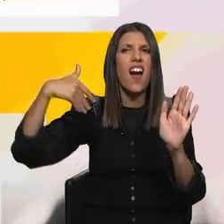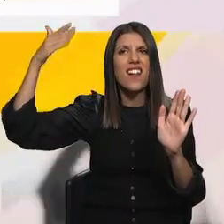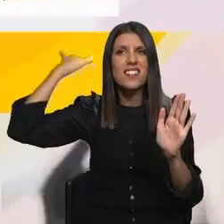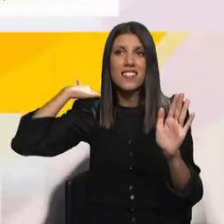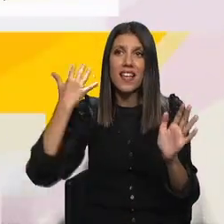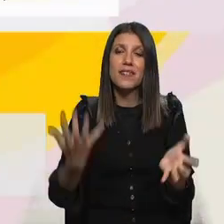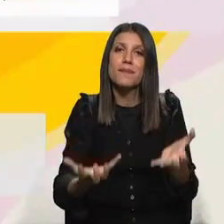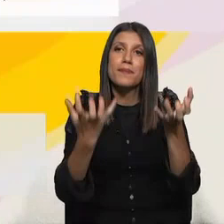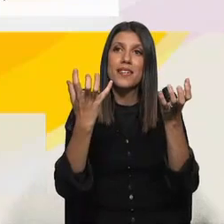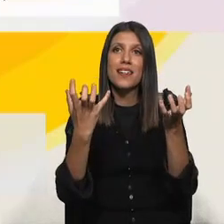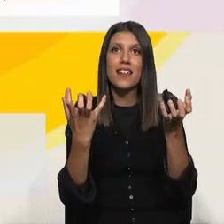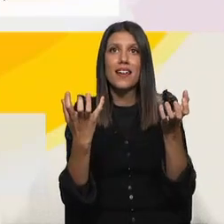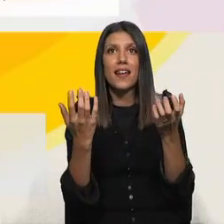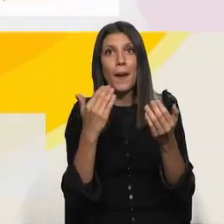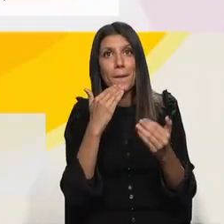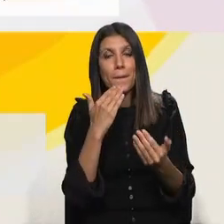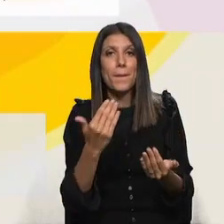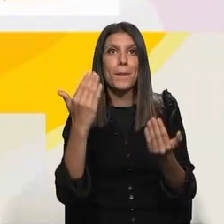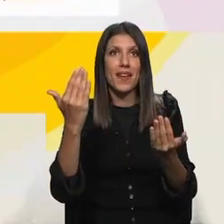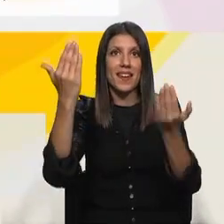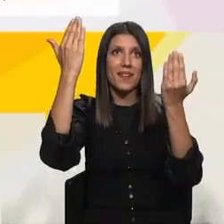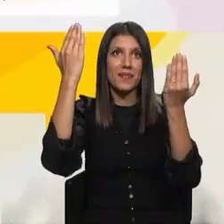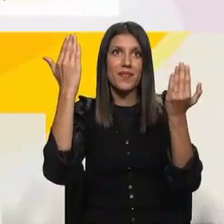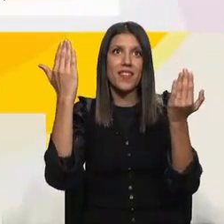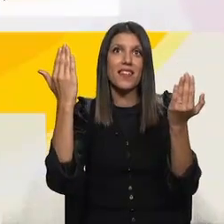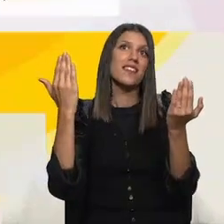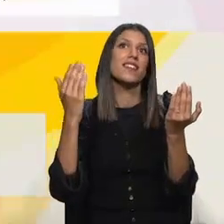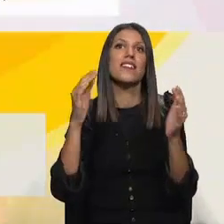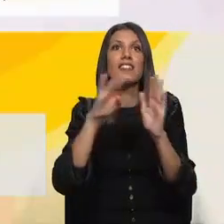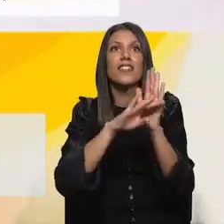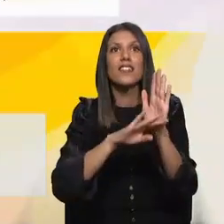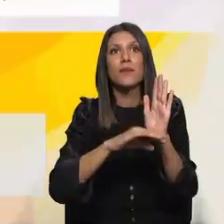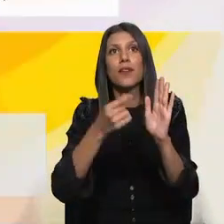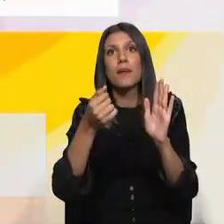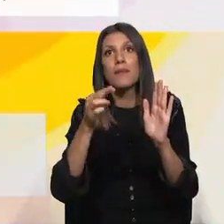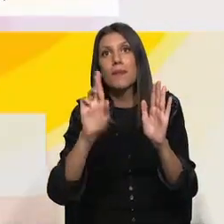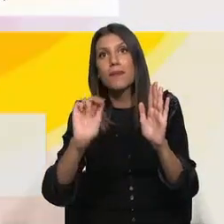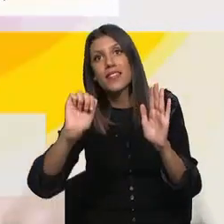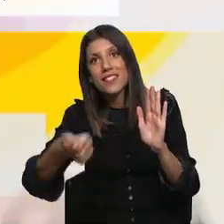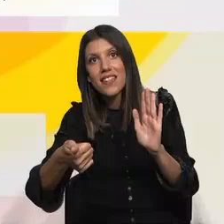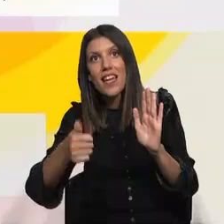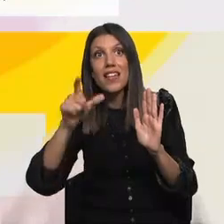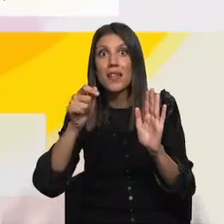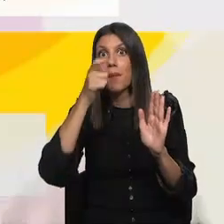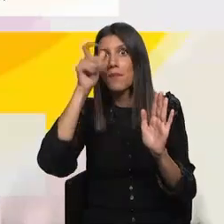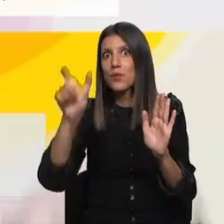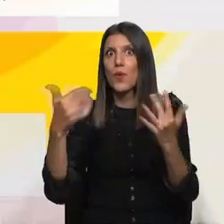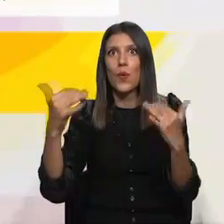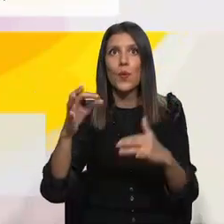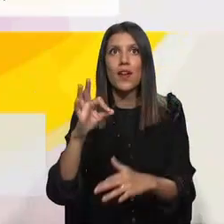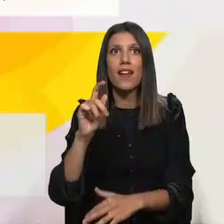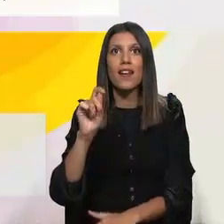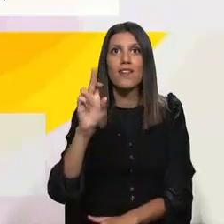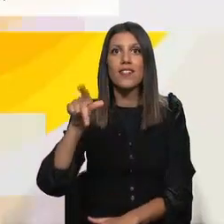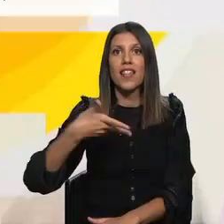Queríamos mandar uns parabéns, enviar os parabéns ao preço certo, ao programa Preço Certo e ao icónico Fernando Mendes.